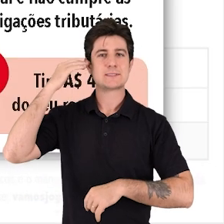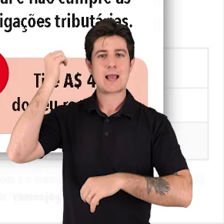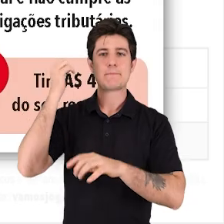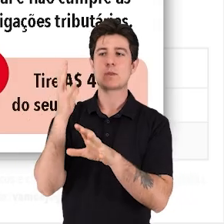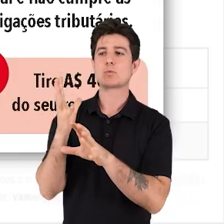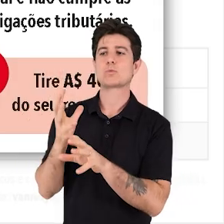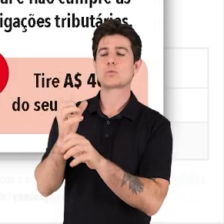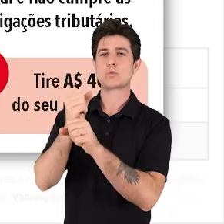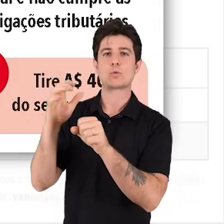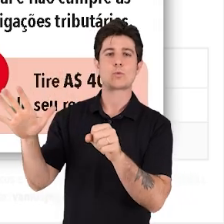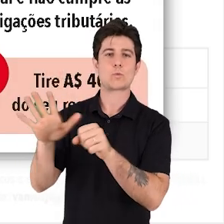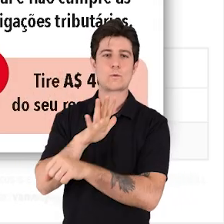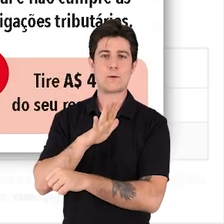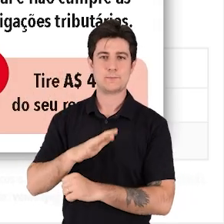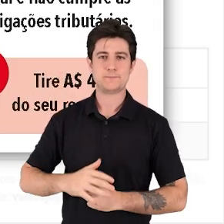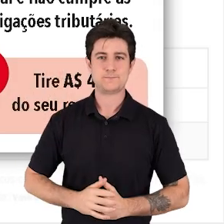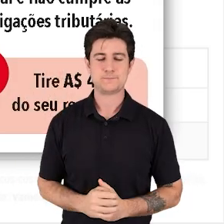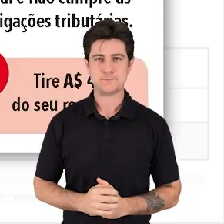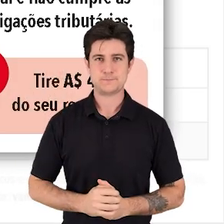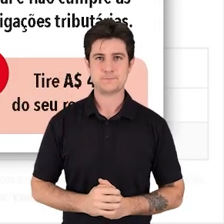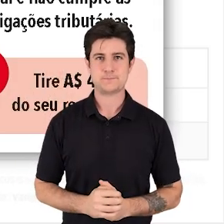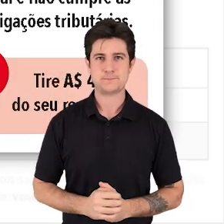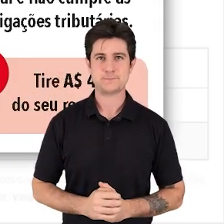E aí sim, finalmente o total.